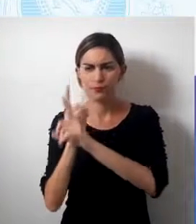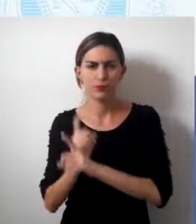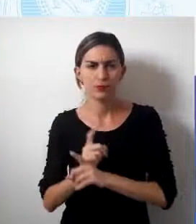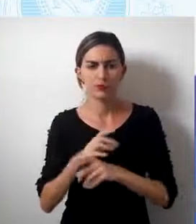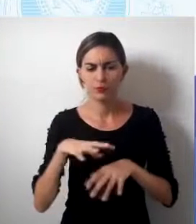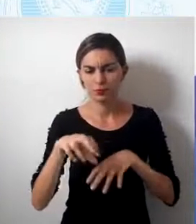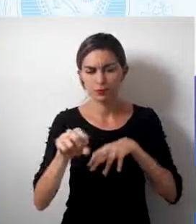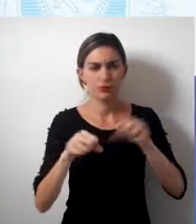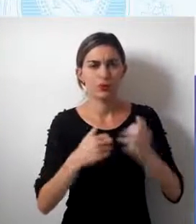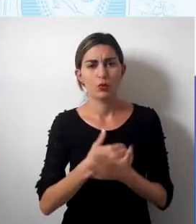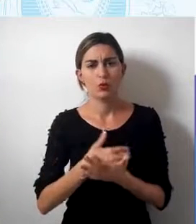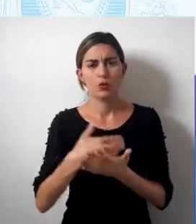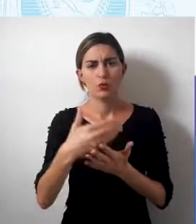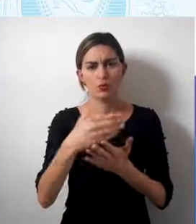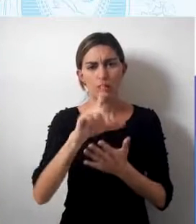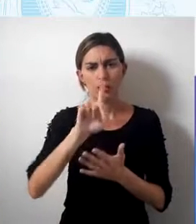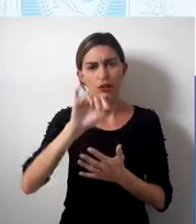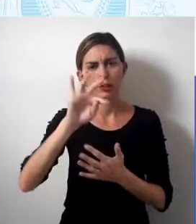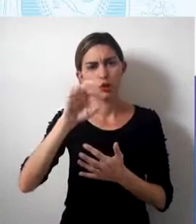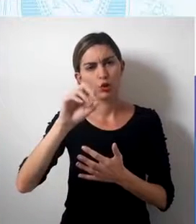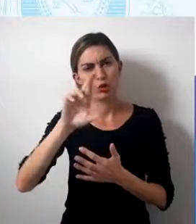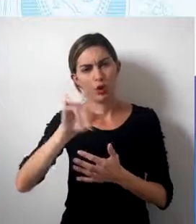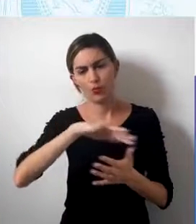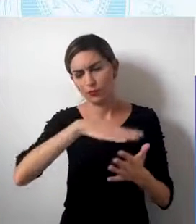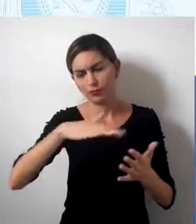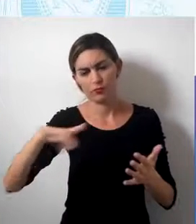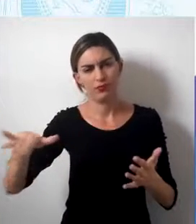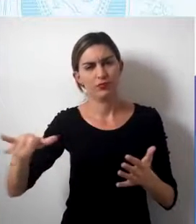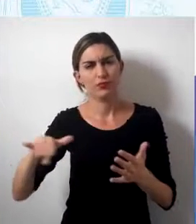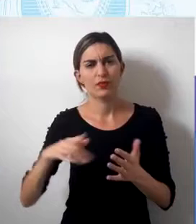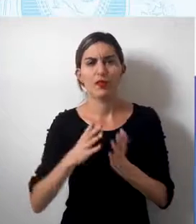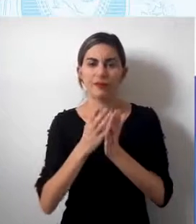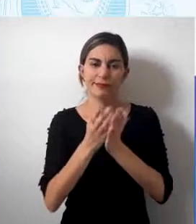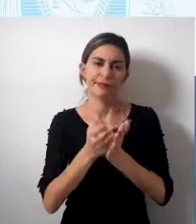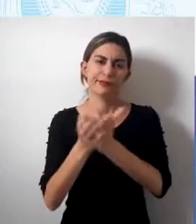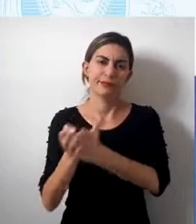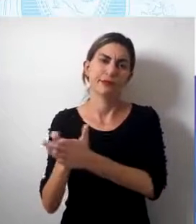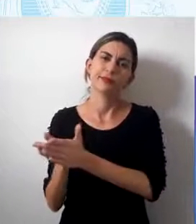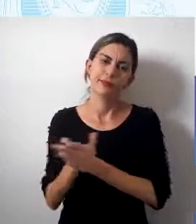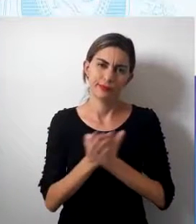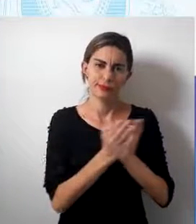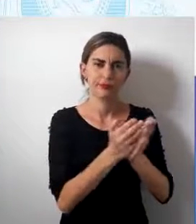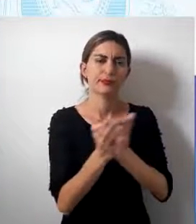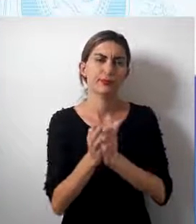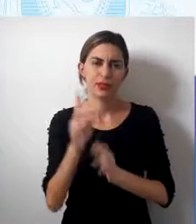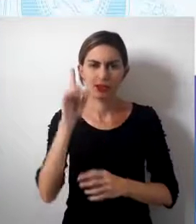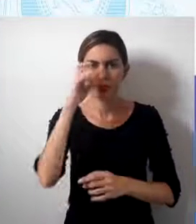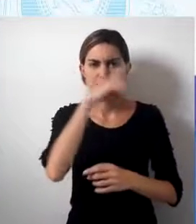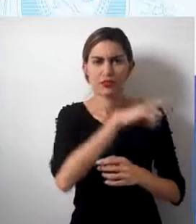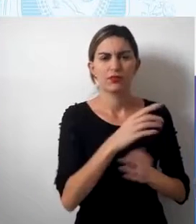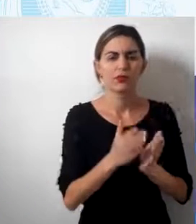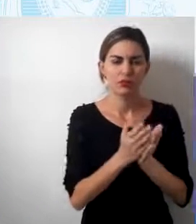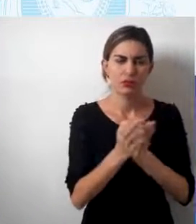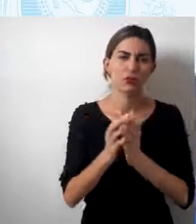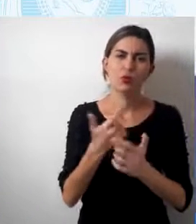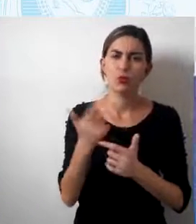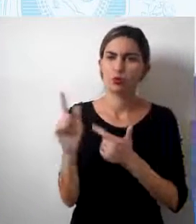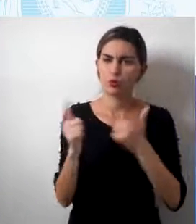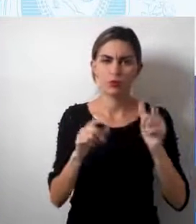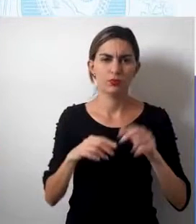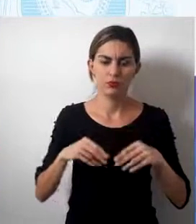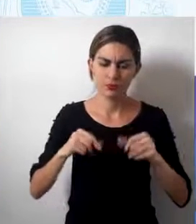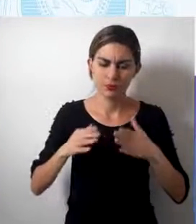do território se iniciou pelo litoral, devido tanto ao transporte predominantemente marítimo e às dificuldades de